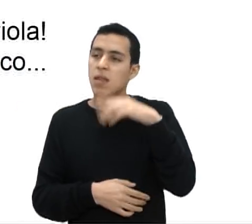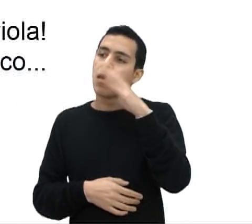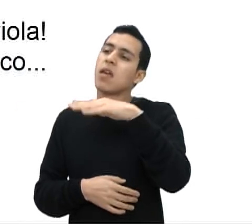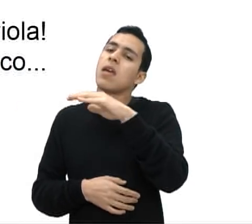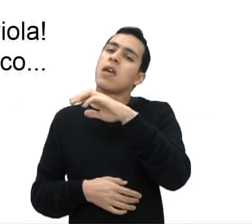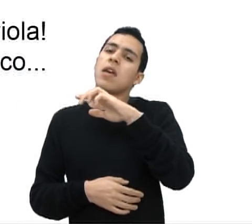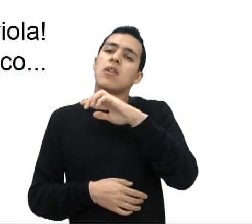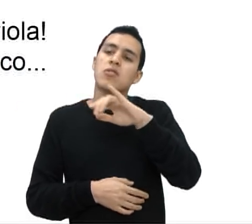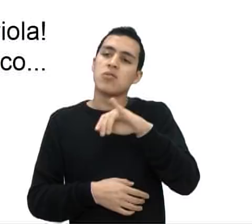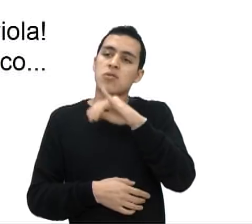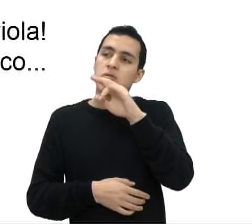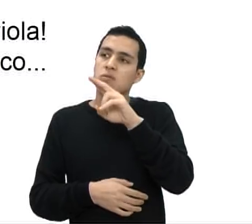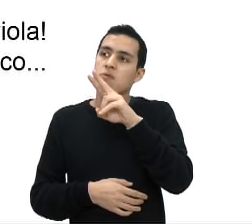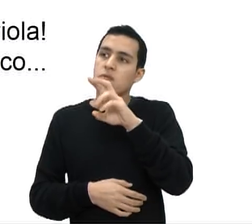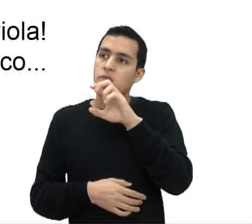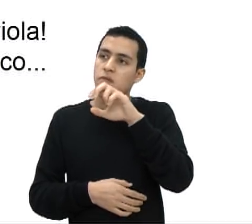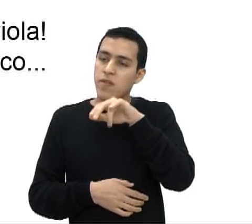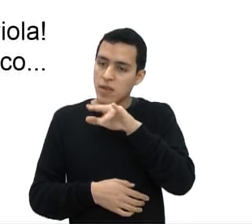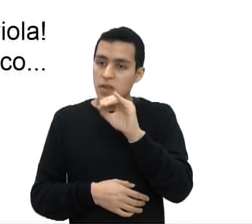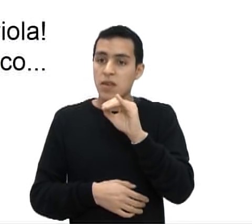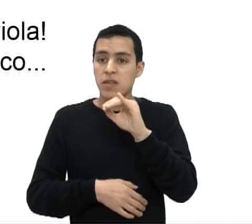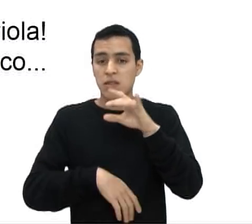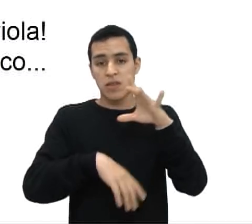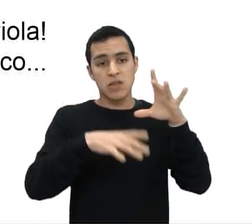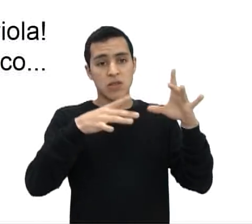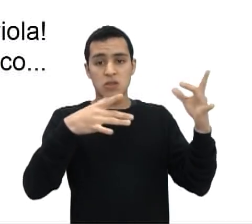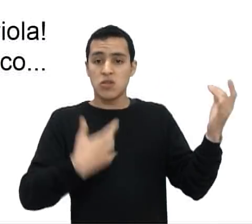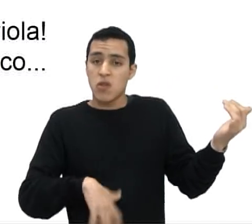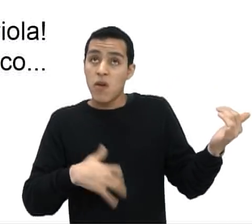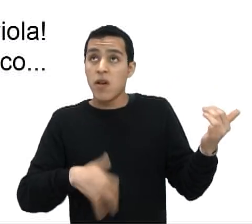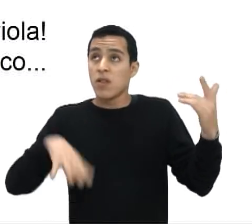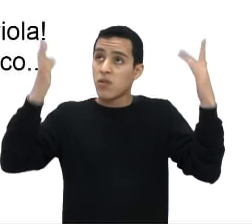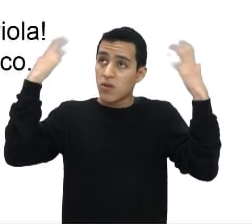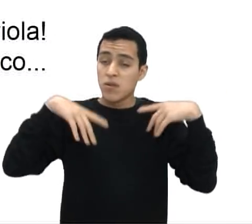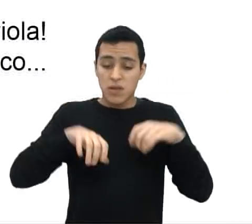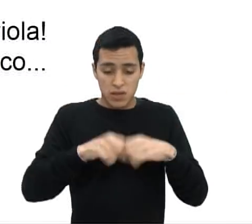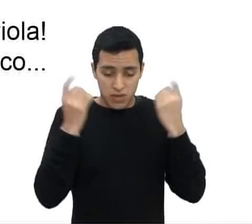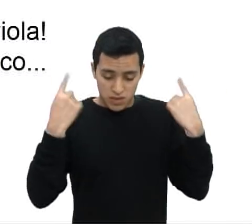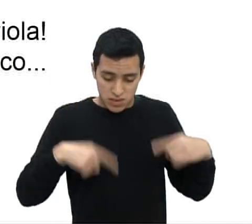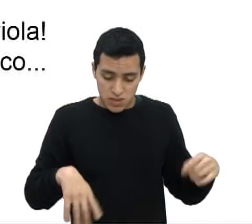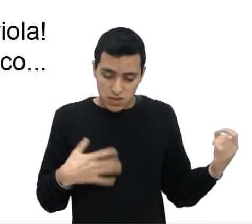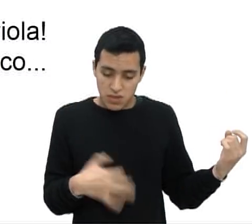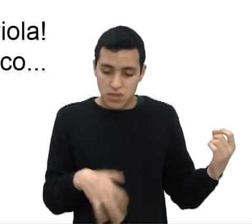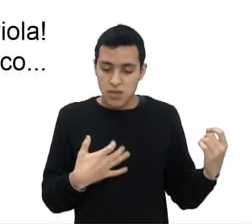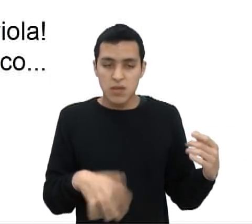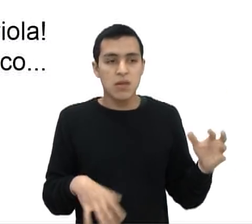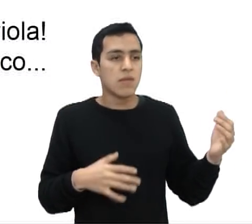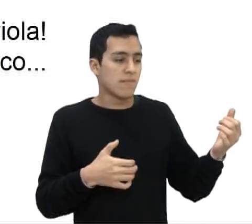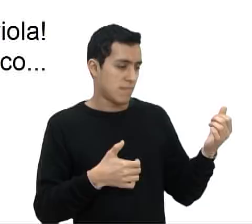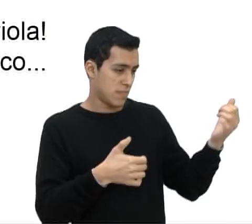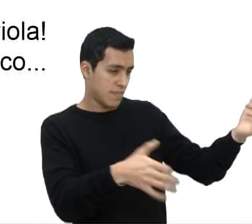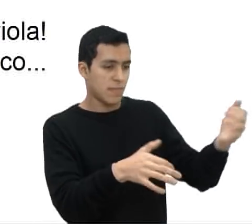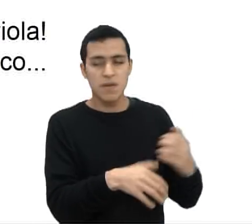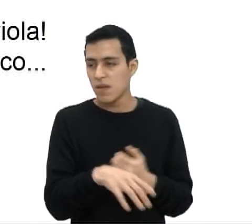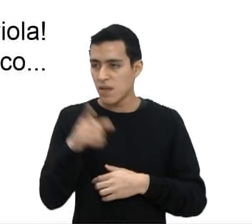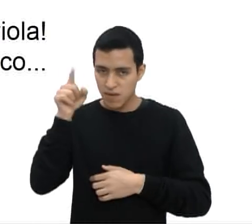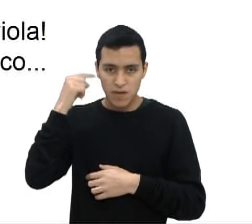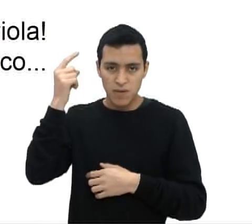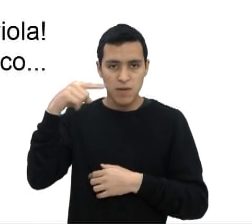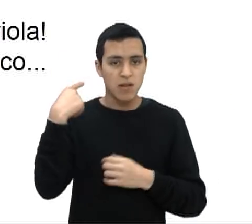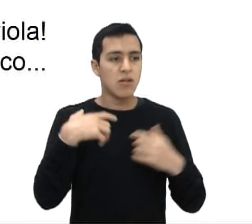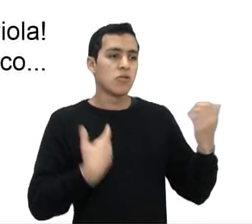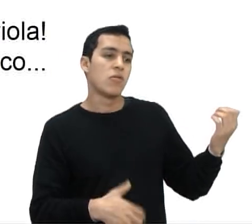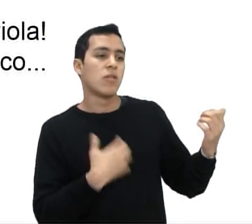Juvencio, tocando na chuva, estraga a viola. Pausa, o violão afasta-se. É um maluco, tocando